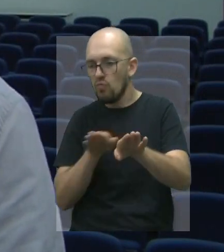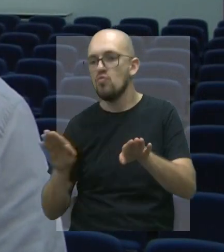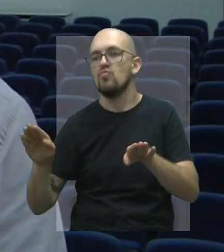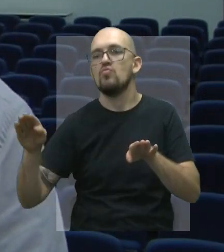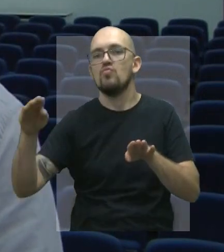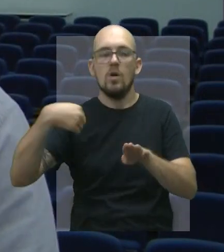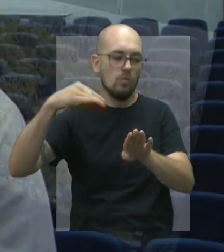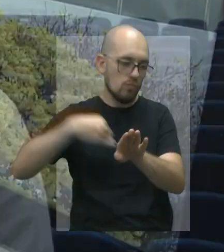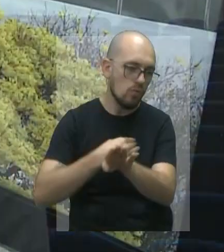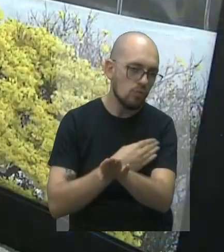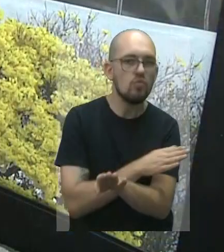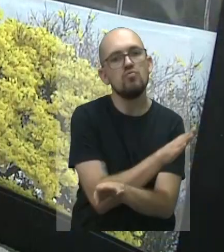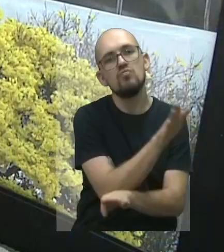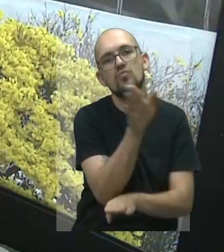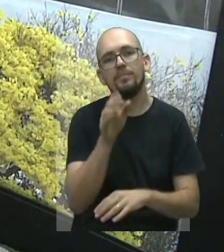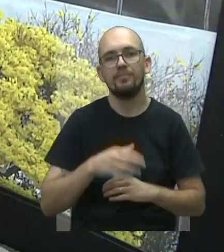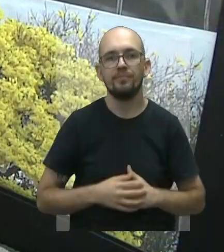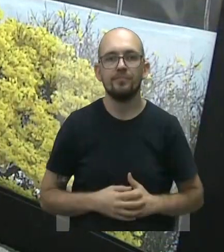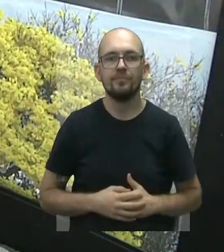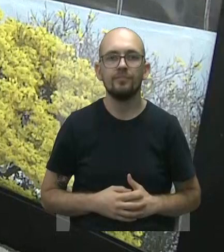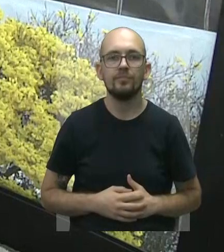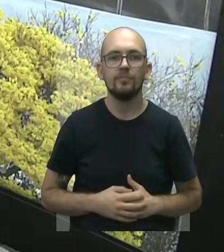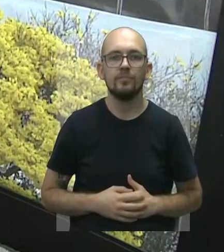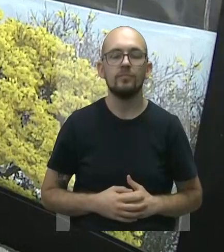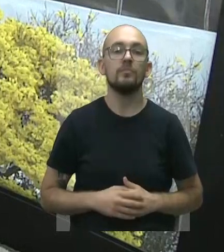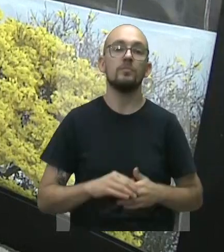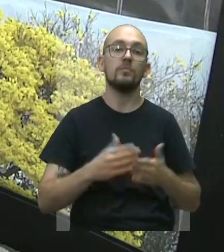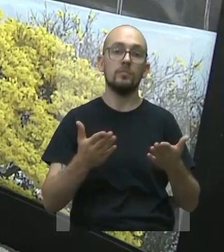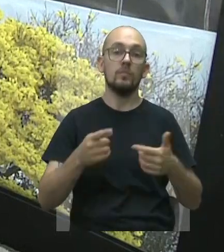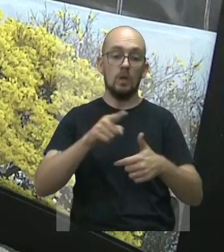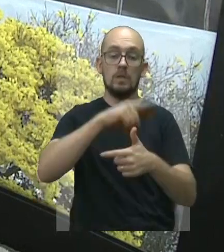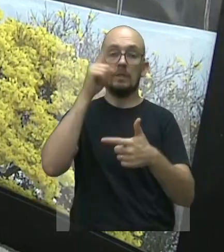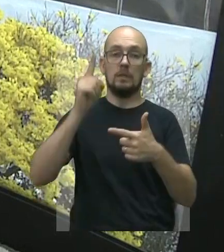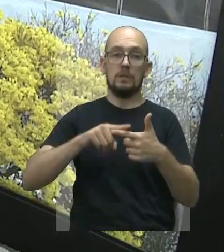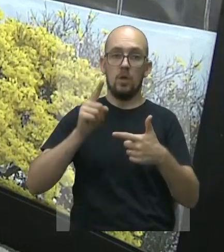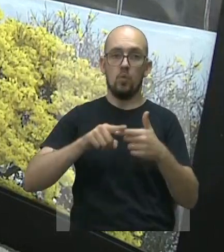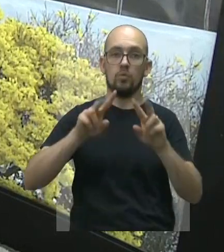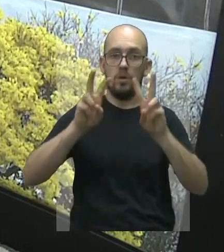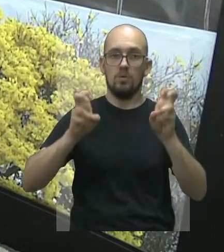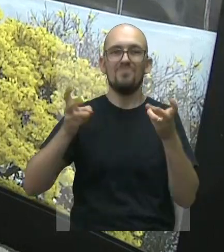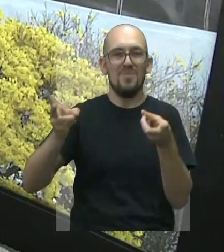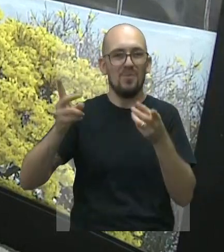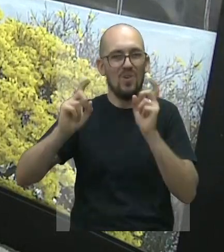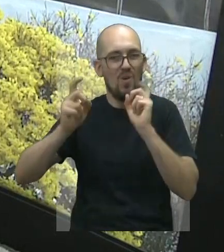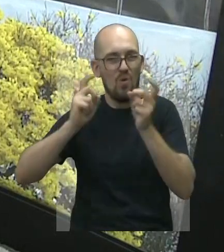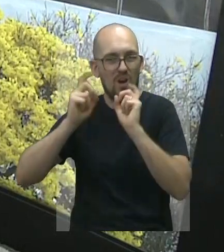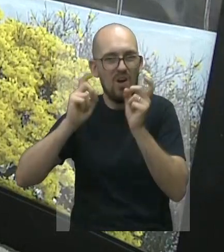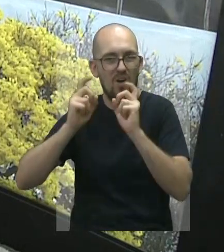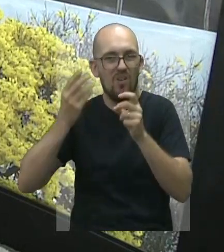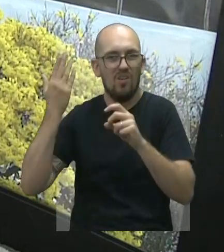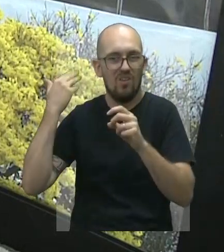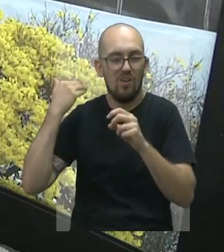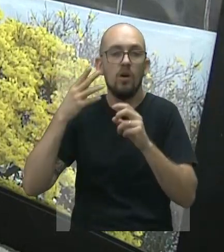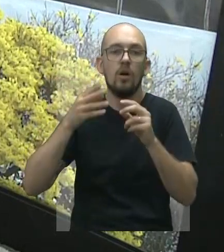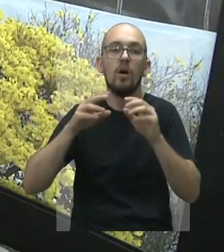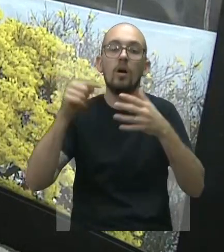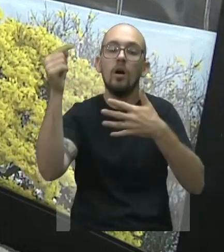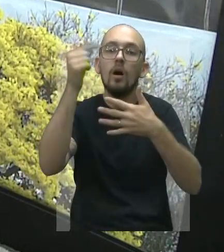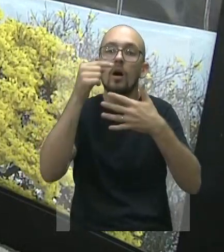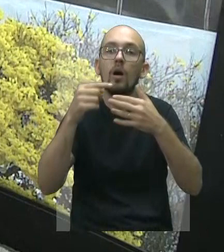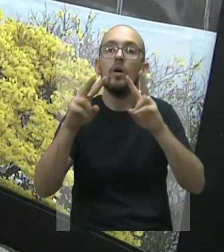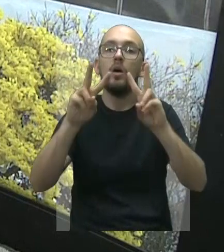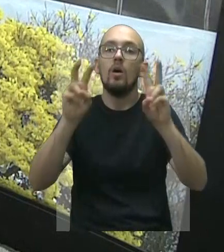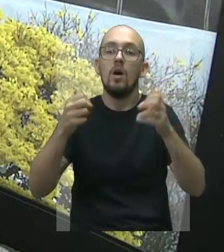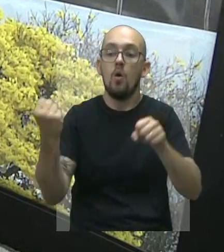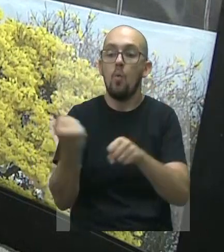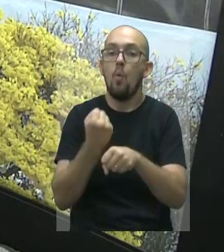tenham rotas alternativas. O segundo assunto discutido na audiência diz respeito aos parâmetros de